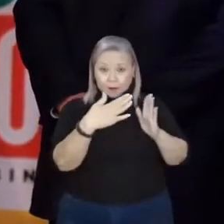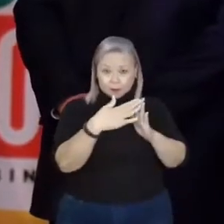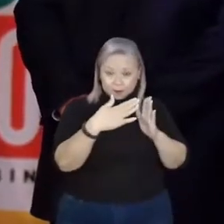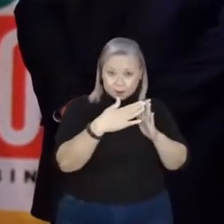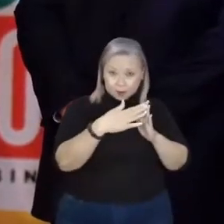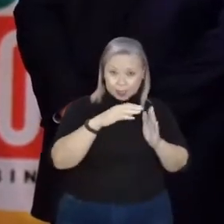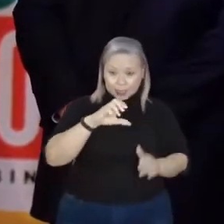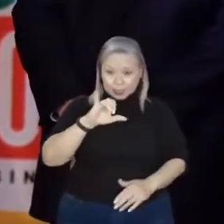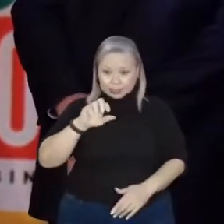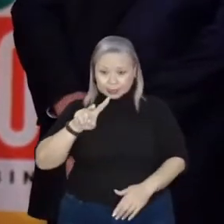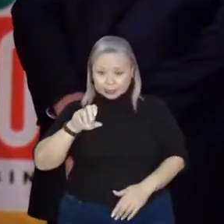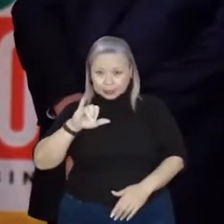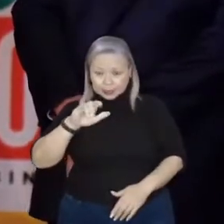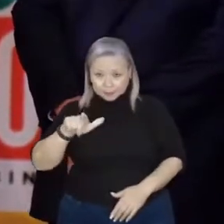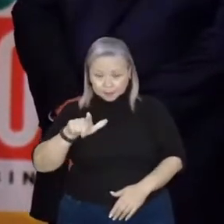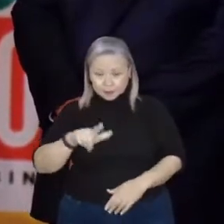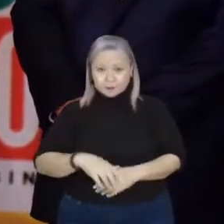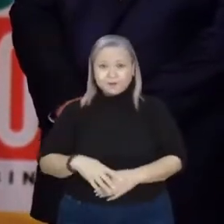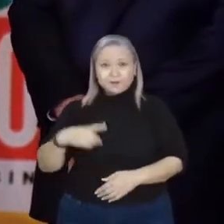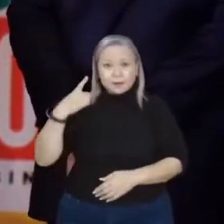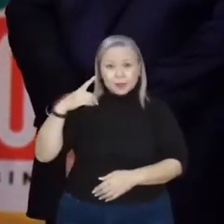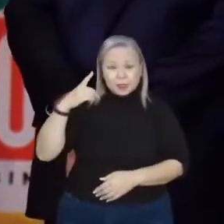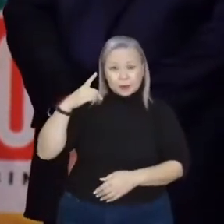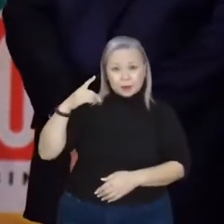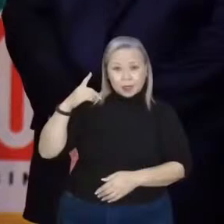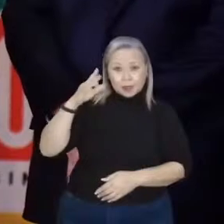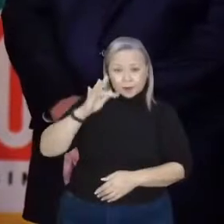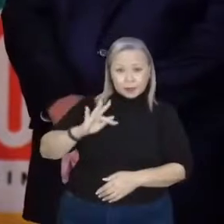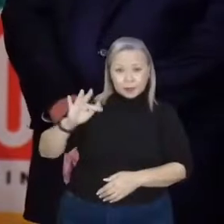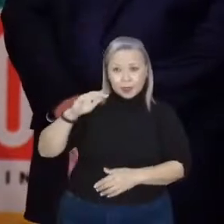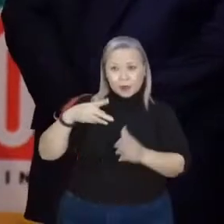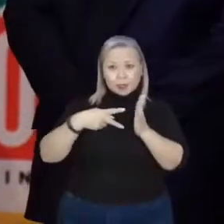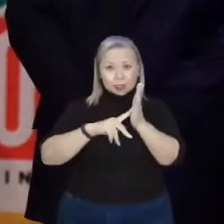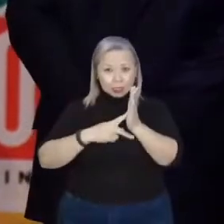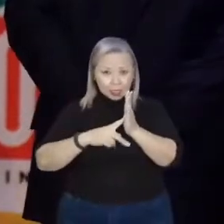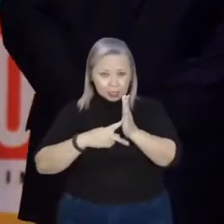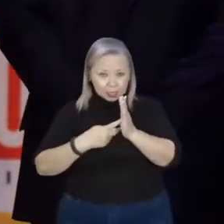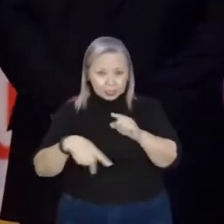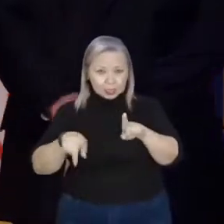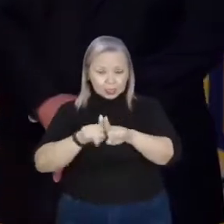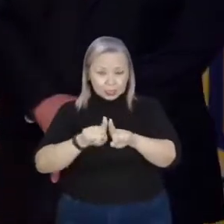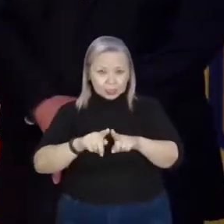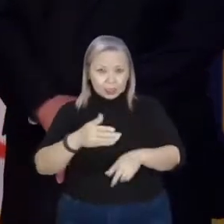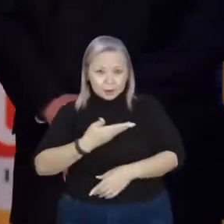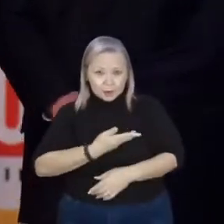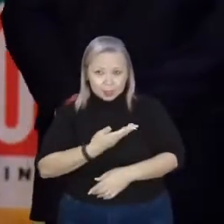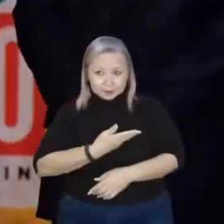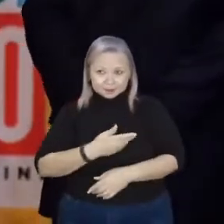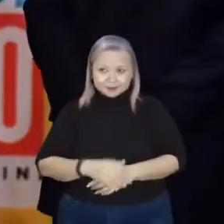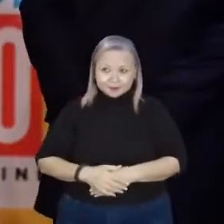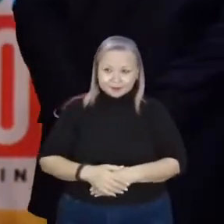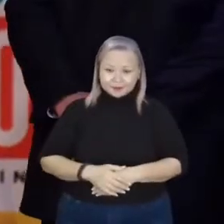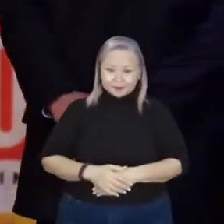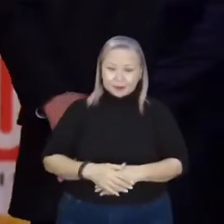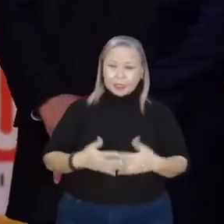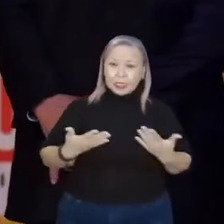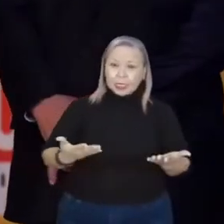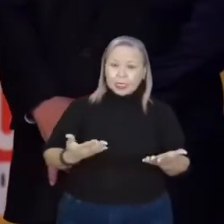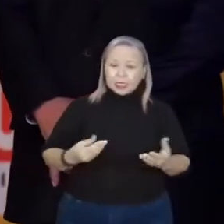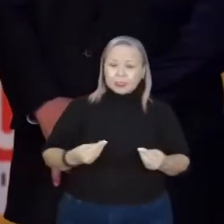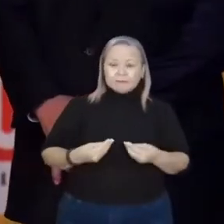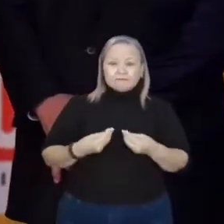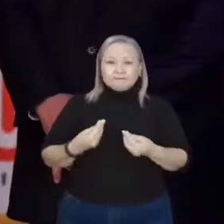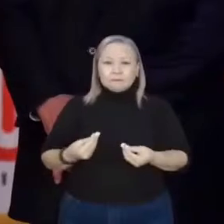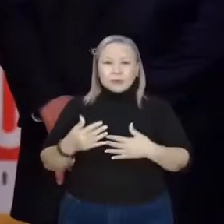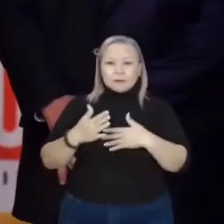companheiro deputado federal, companheiro sindicalista do petroquímico, que certamente vai prestar um extraordinário serviço